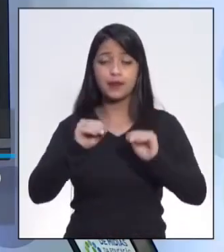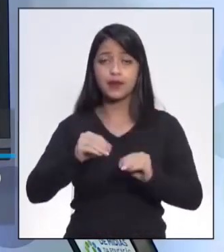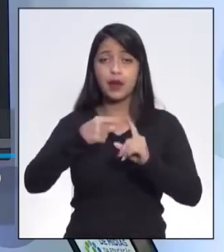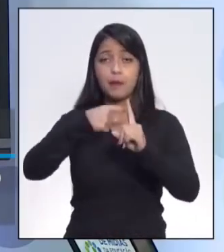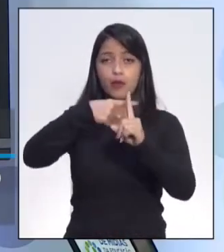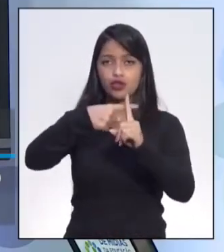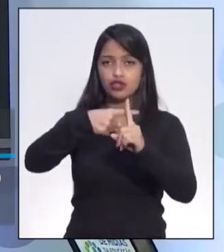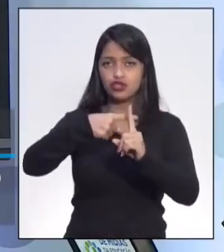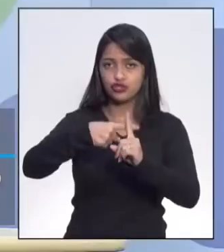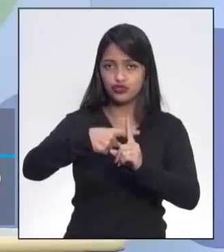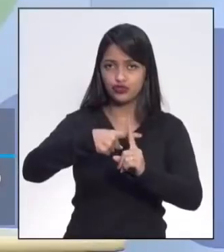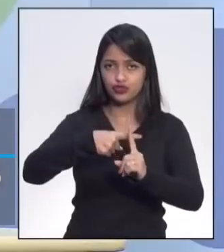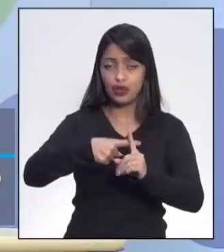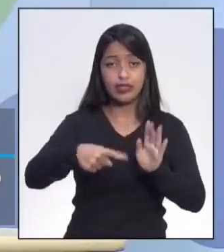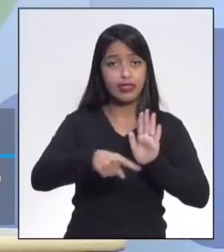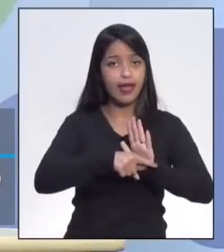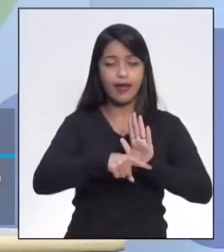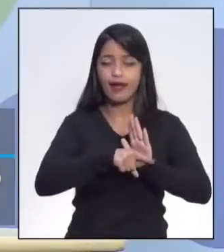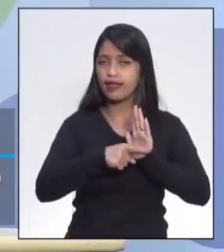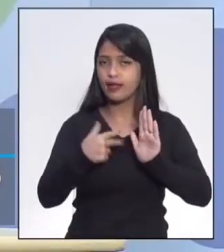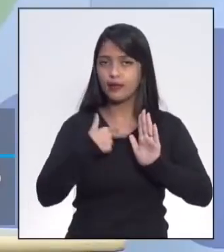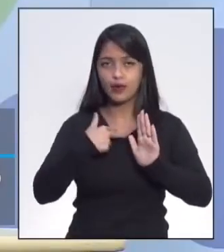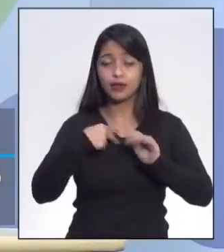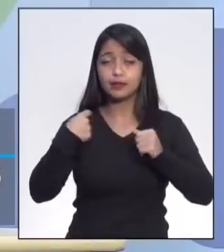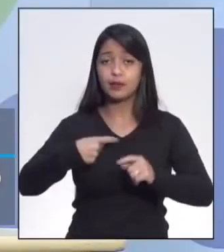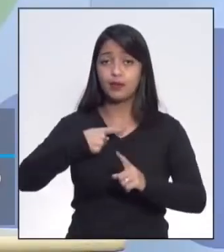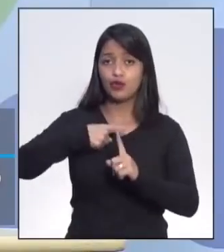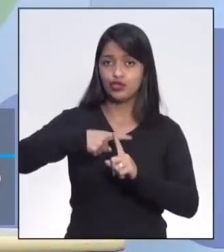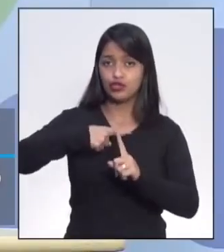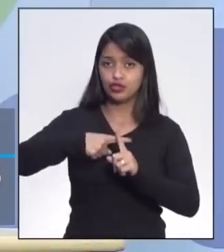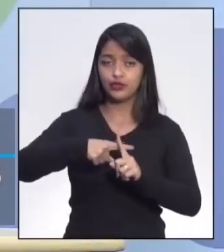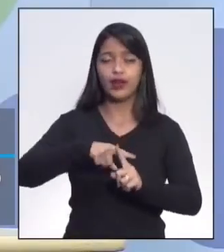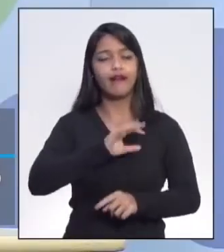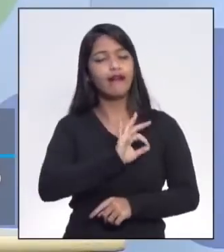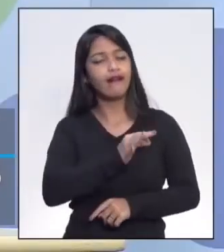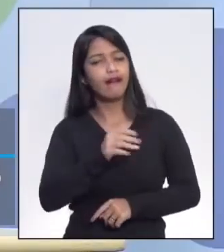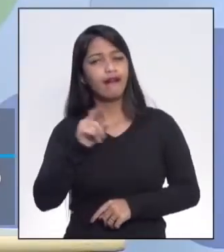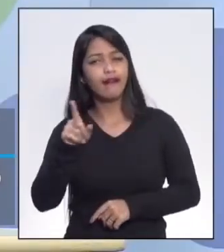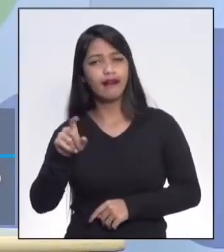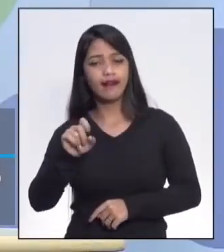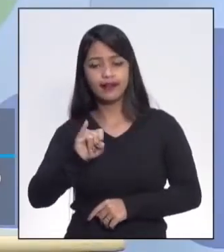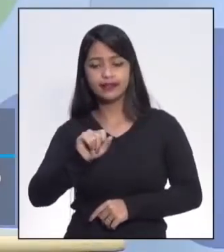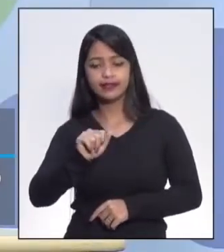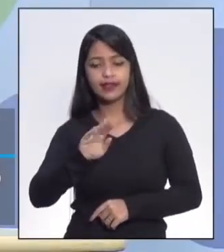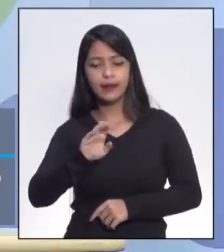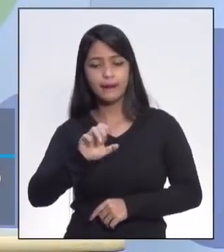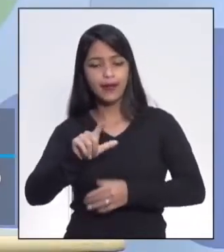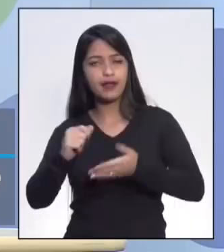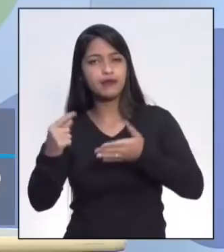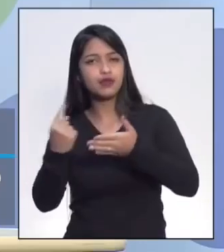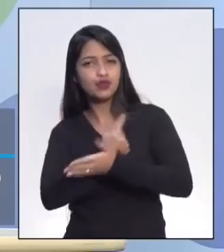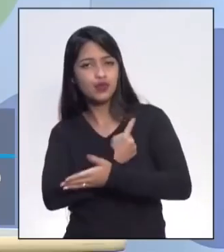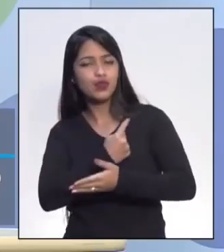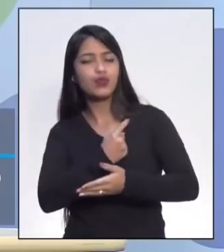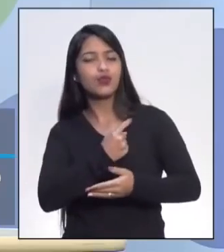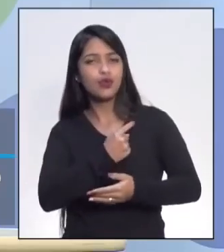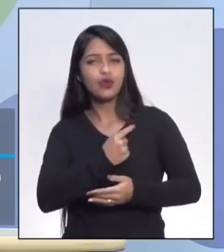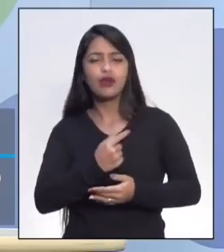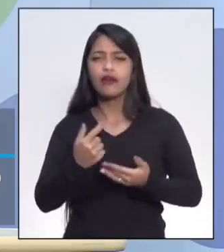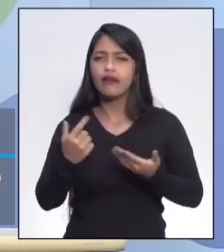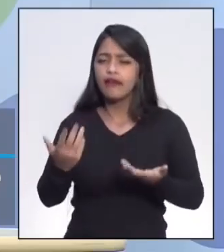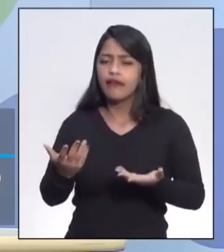positivos. Então, Alessandra, vem justamente de encontro à pergunta da Isabela. E ela escreve assim, professora, como eu sei